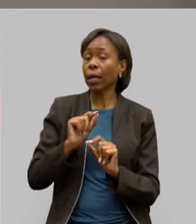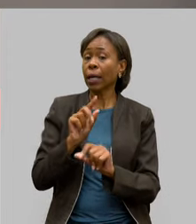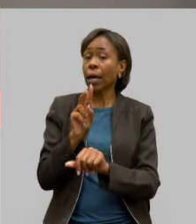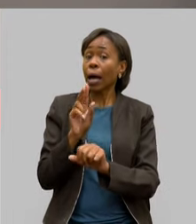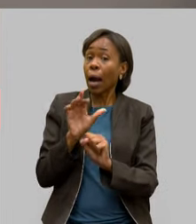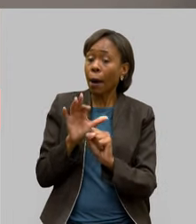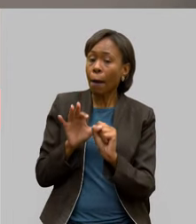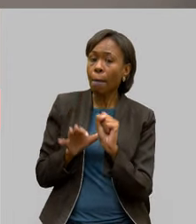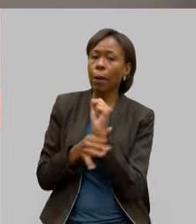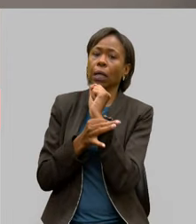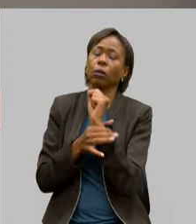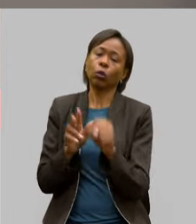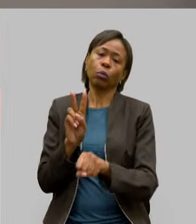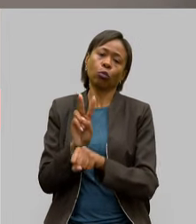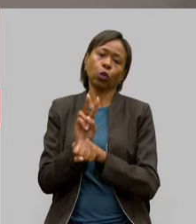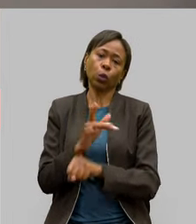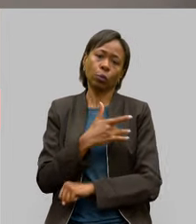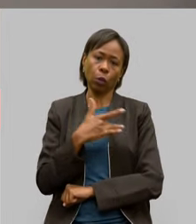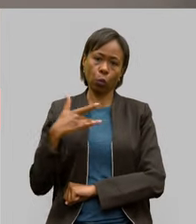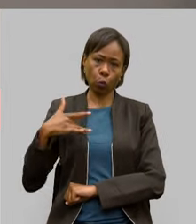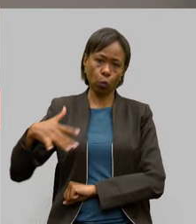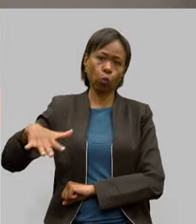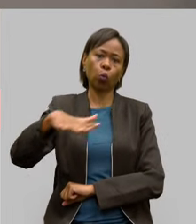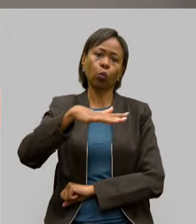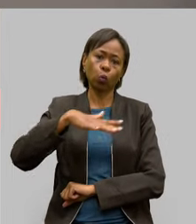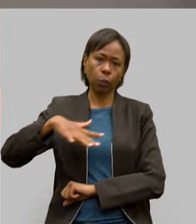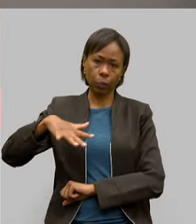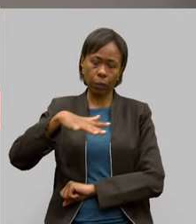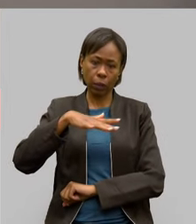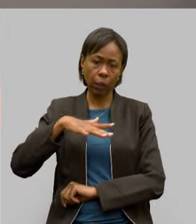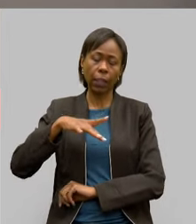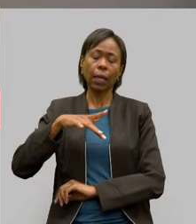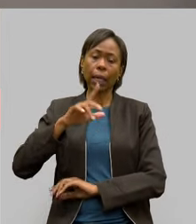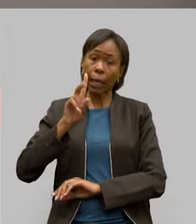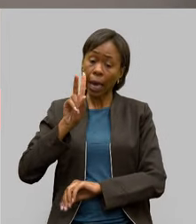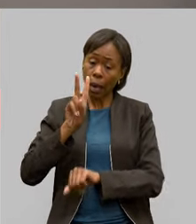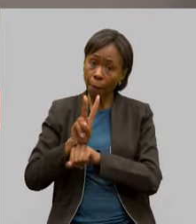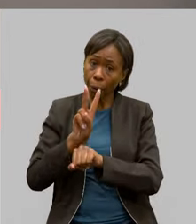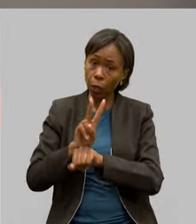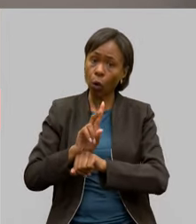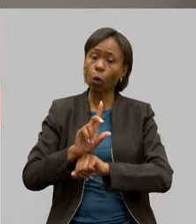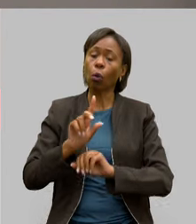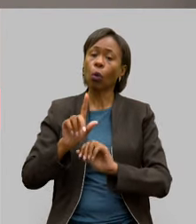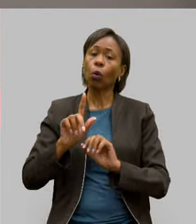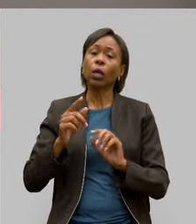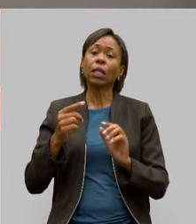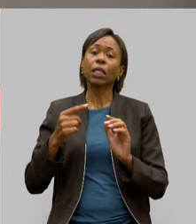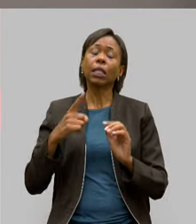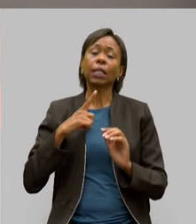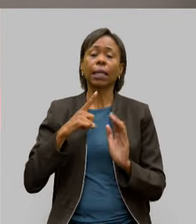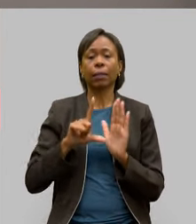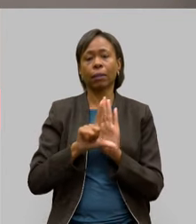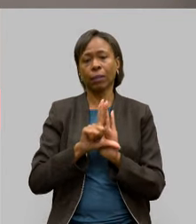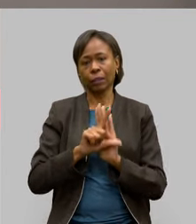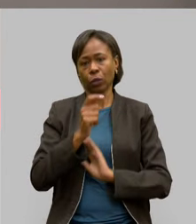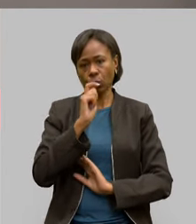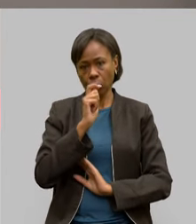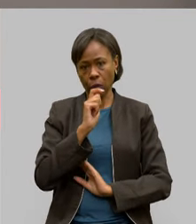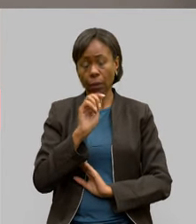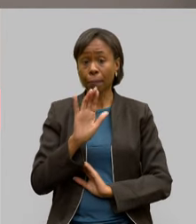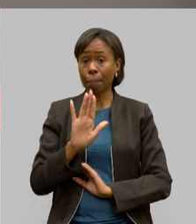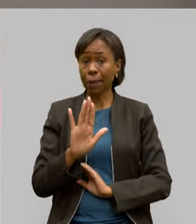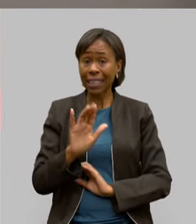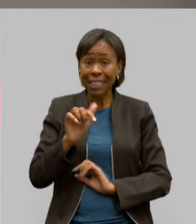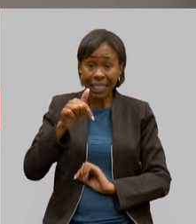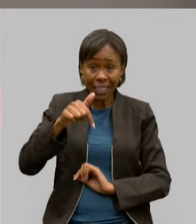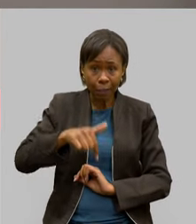pública que seria o bem jurídico protegido pela lei de drogas né aqui a discussão na